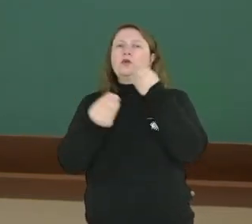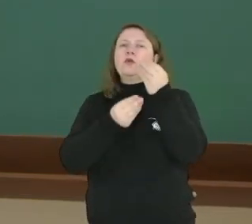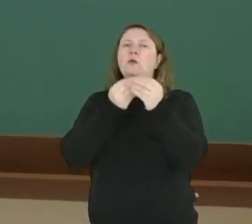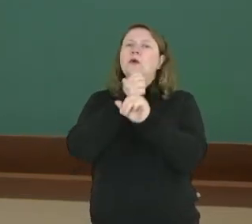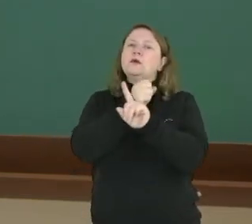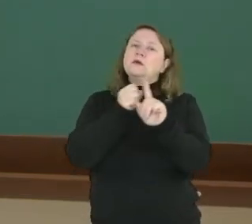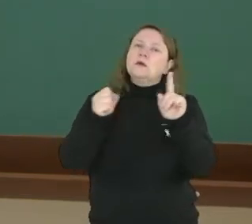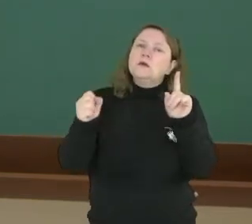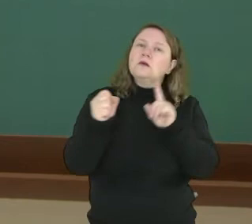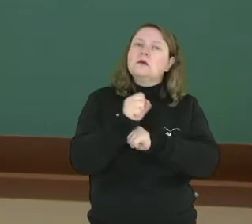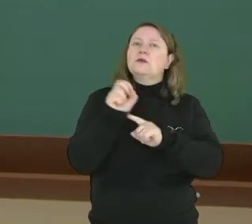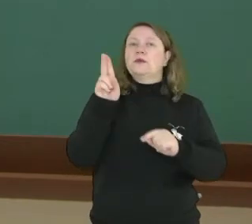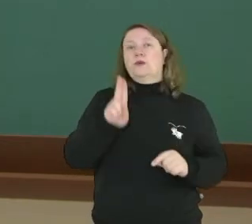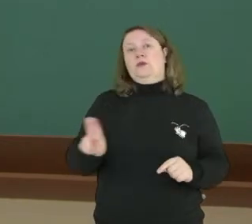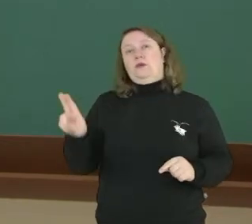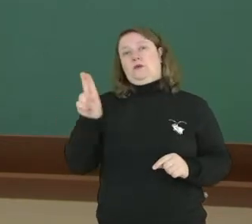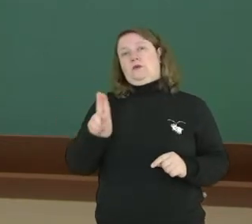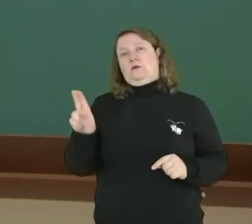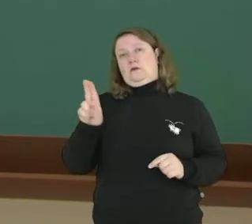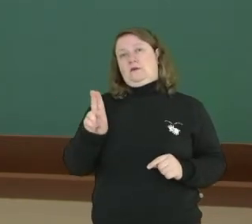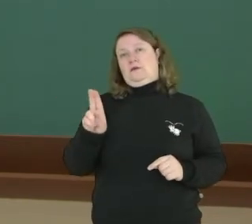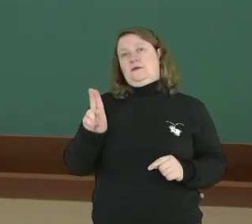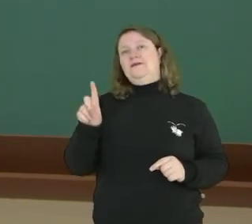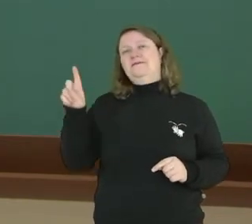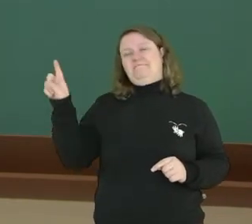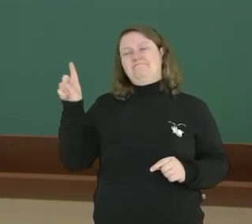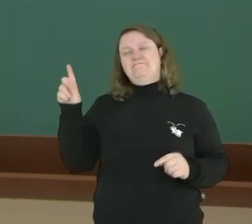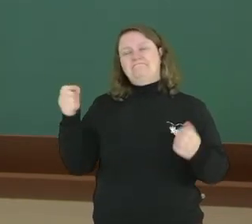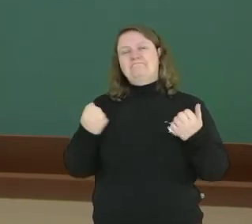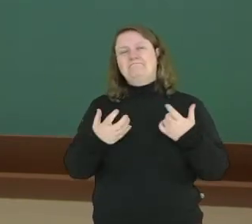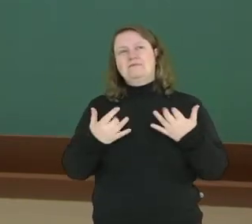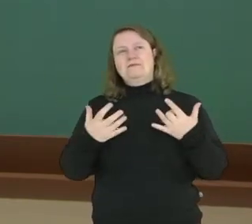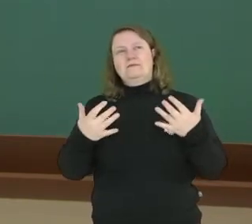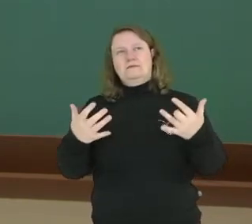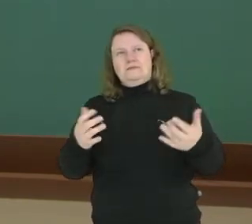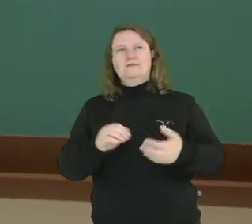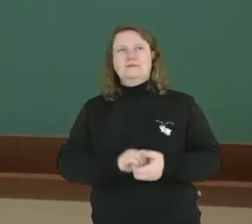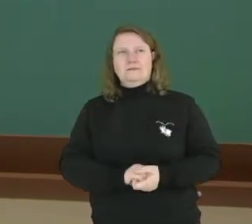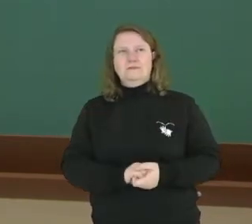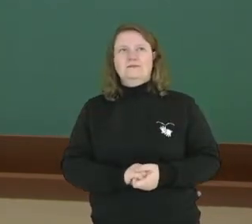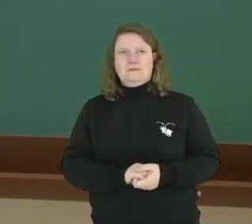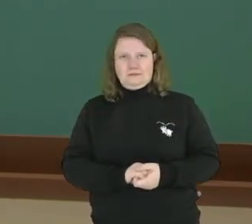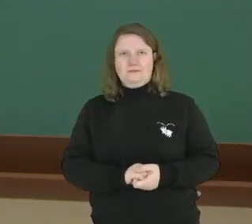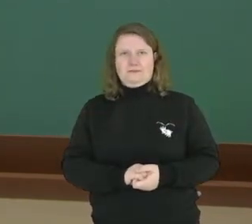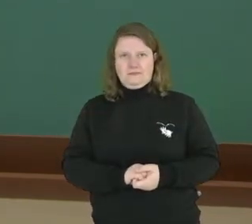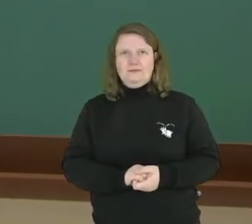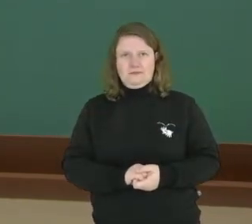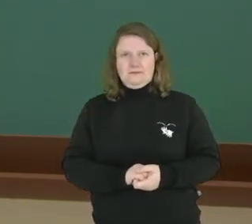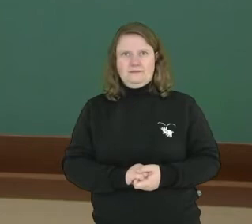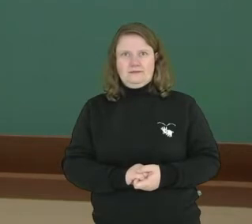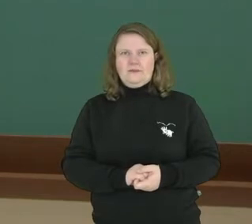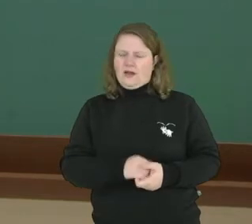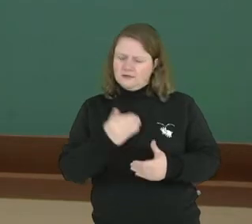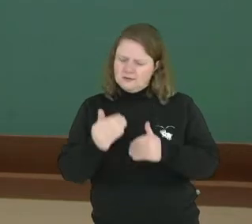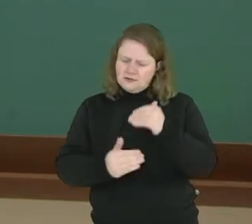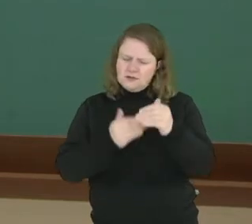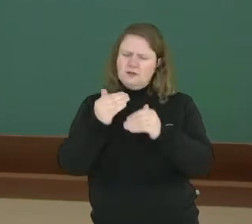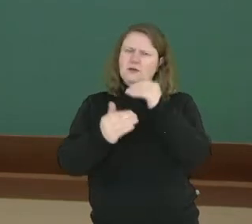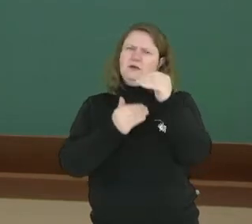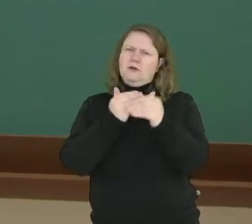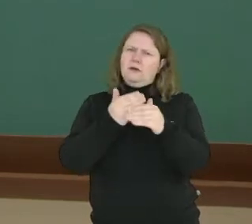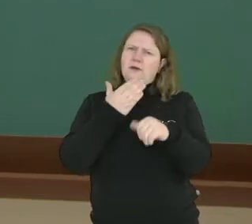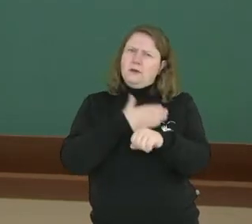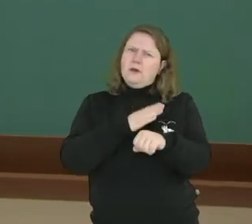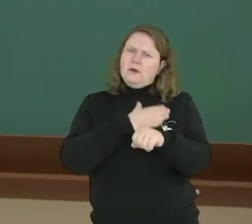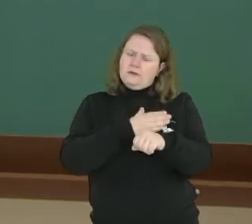utiliza, né, essas áreas ou essas características presentes ali para desenvolver diversas